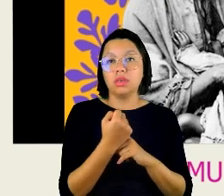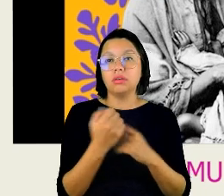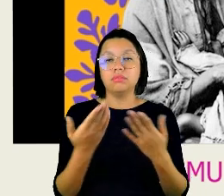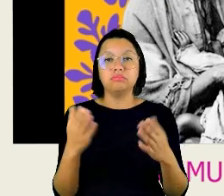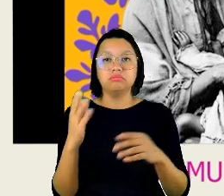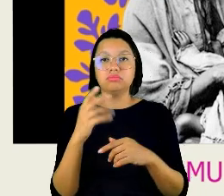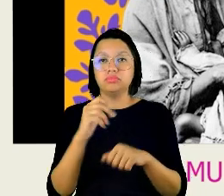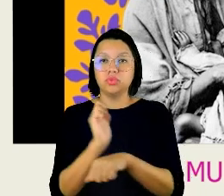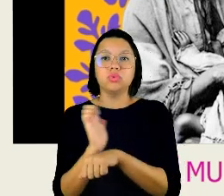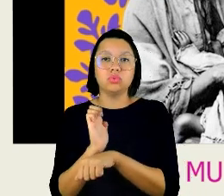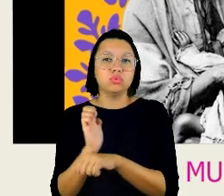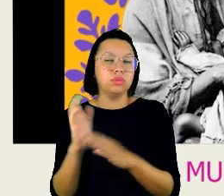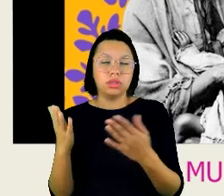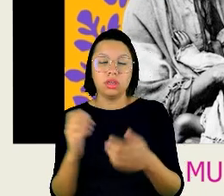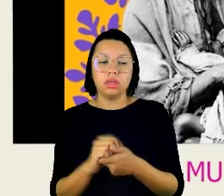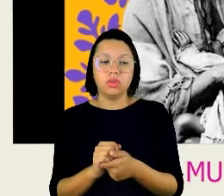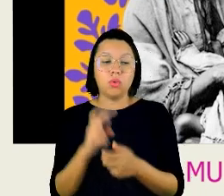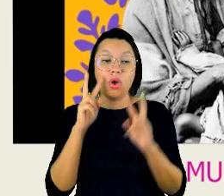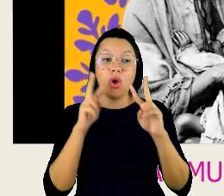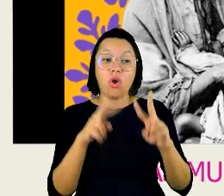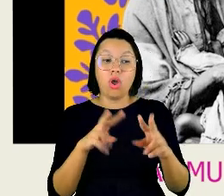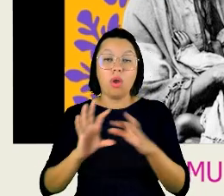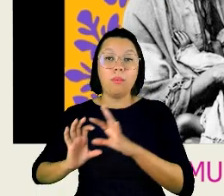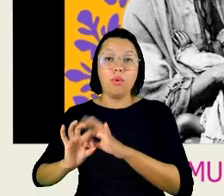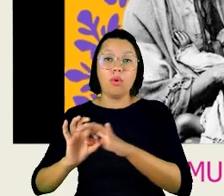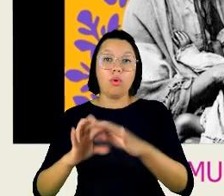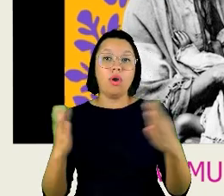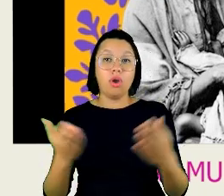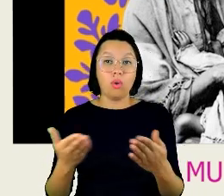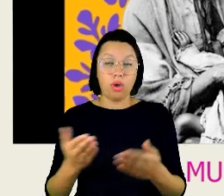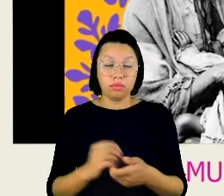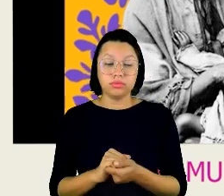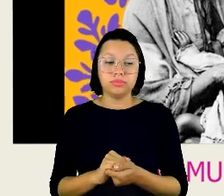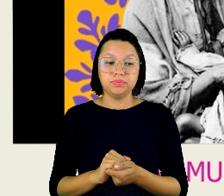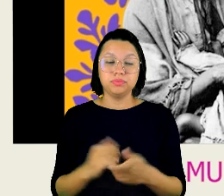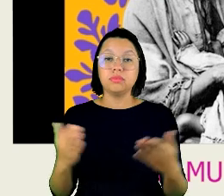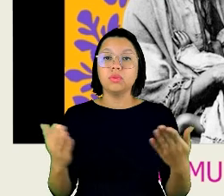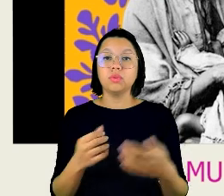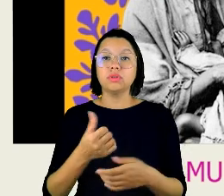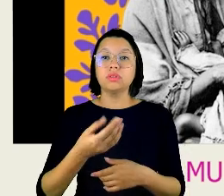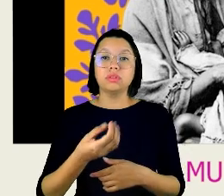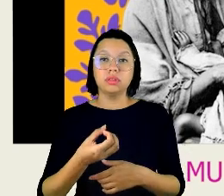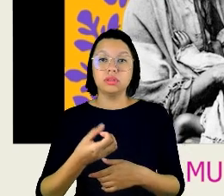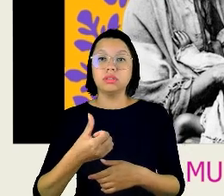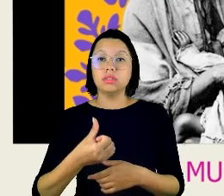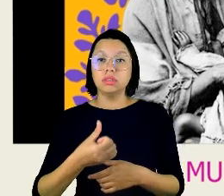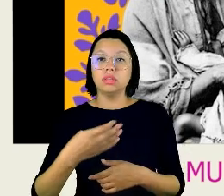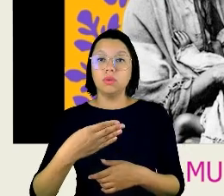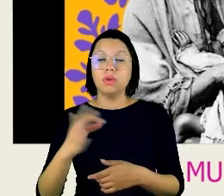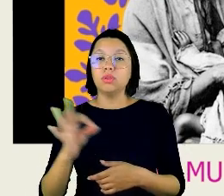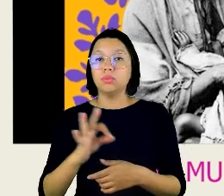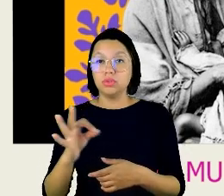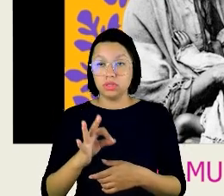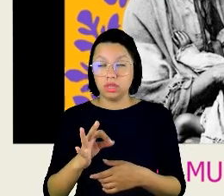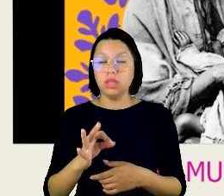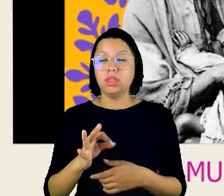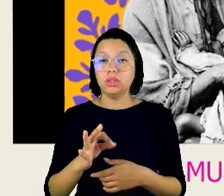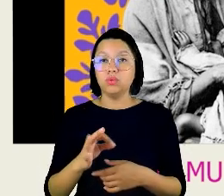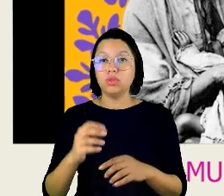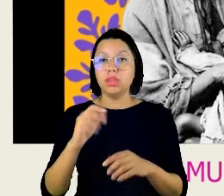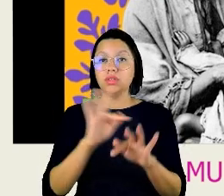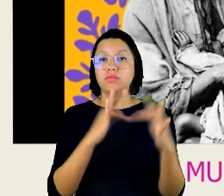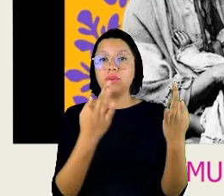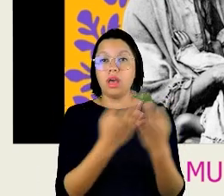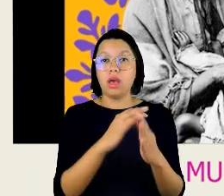no Estado mesmo. E aí, olhando para um contexto atual, né, hoje 64% das famílias chefiadas por mulheres negras